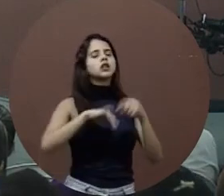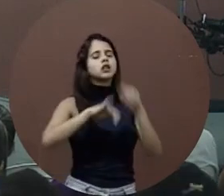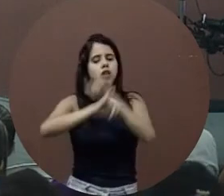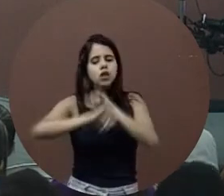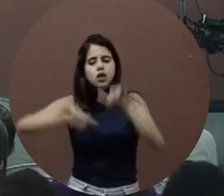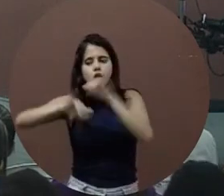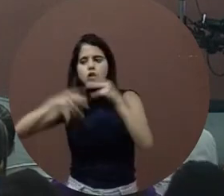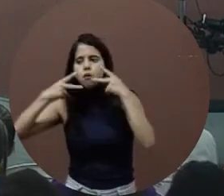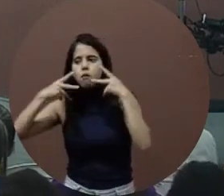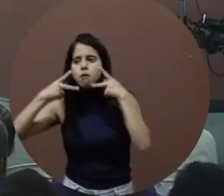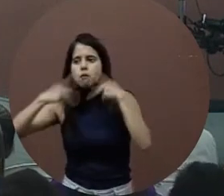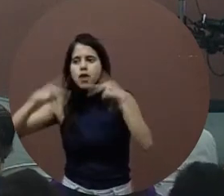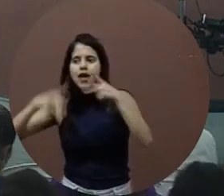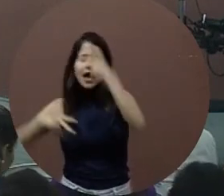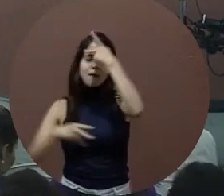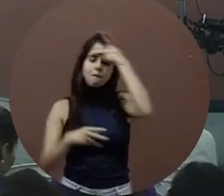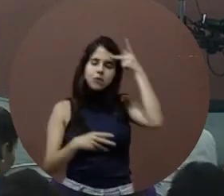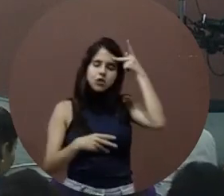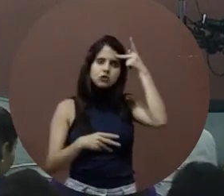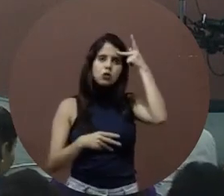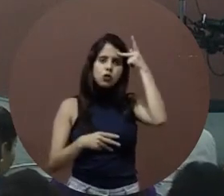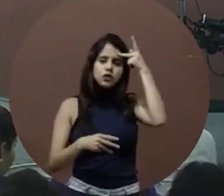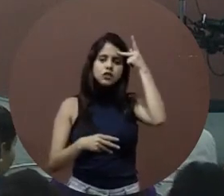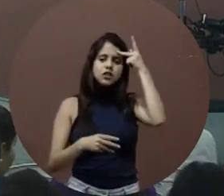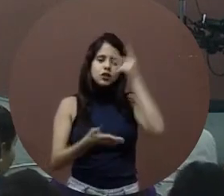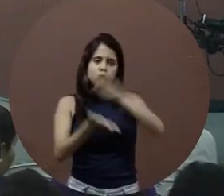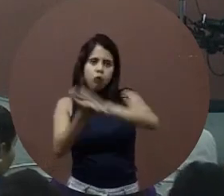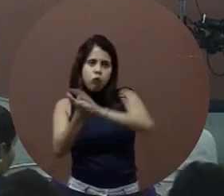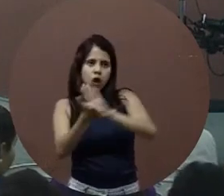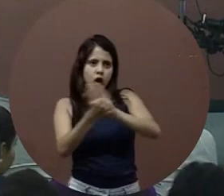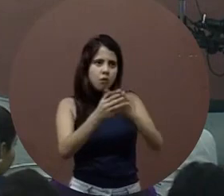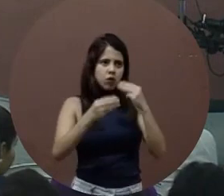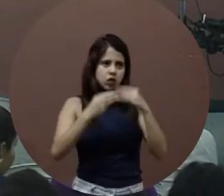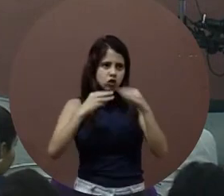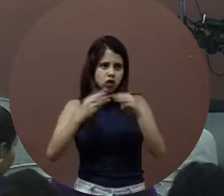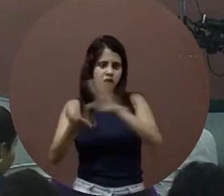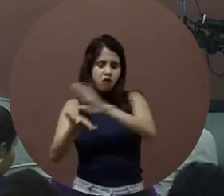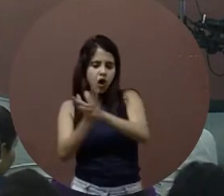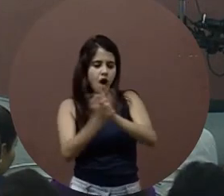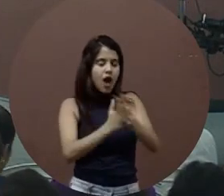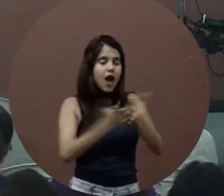Hoje naquela tribo tem várias igrejas e diversos pastores foram formados a partir daquela missão.